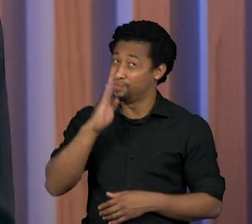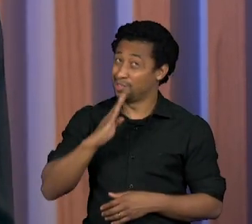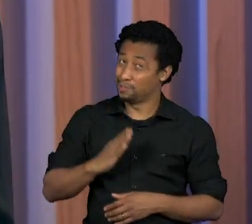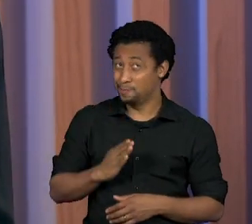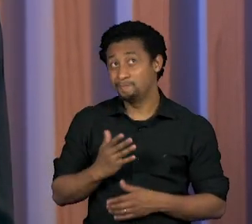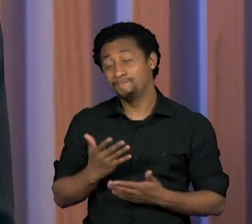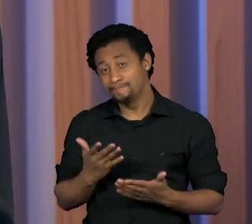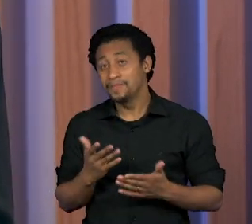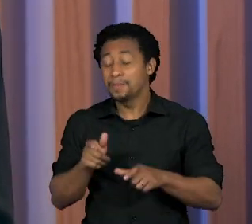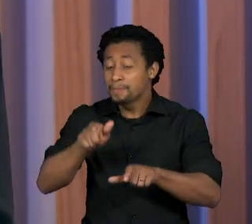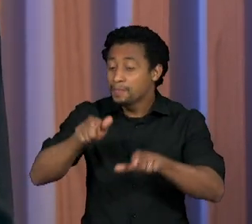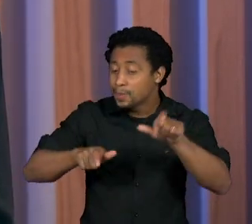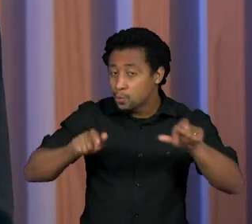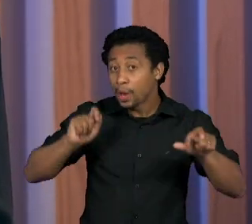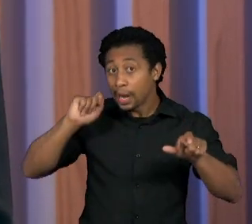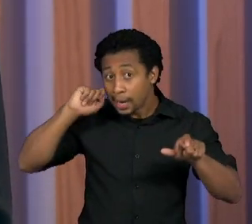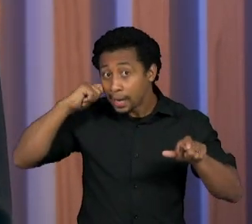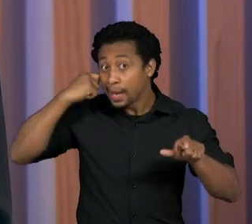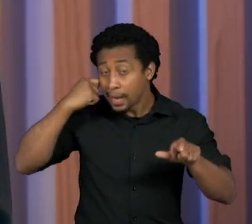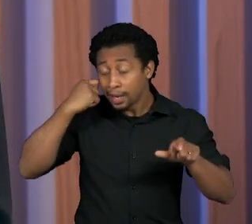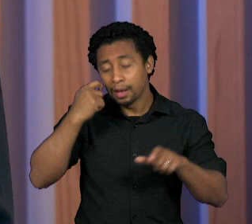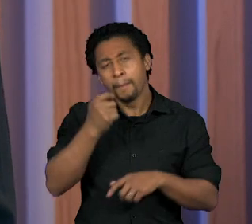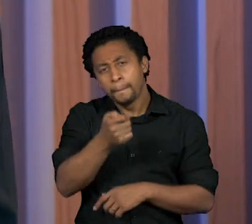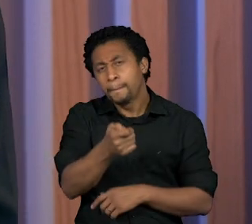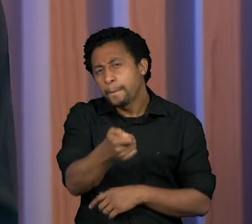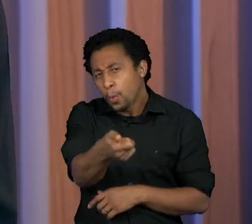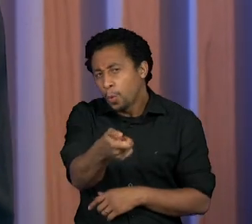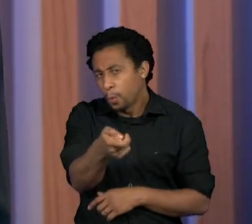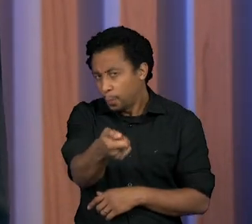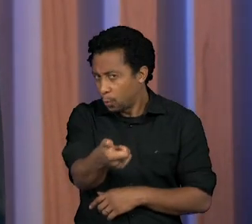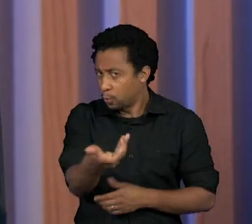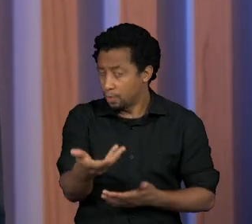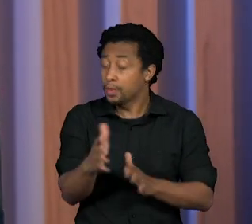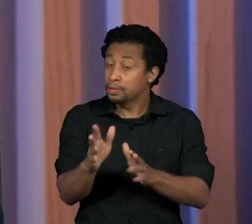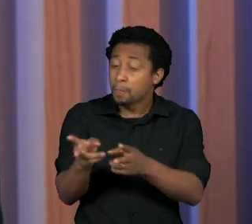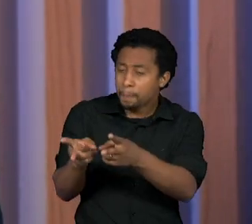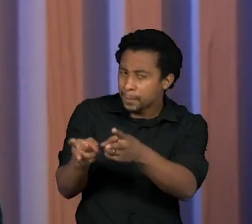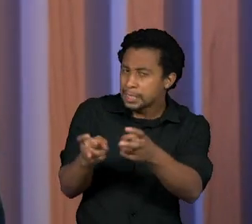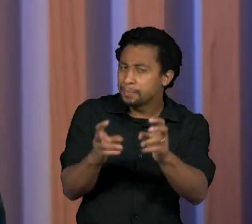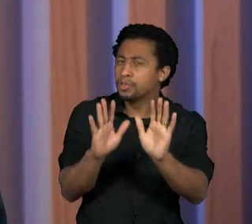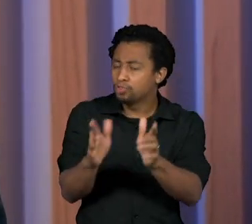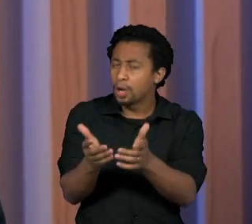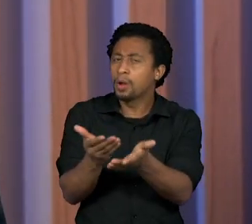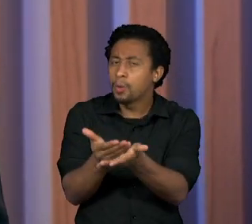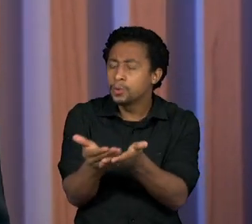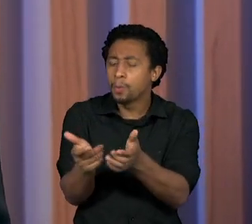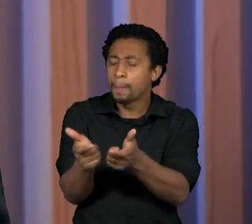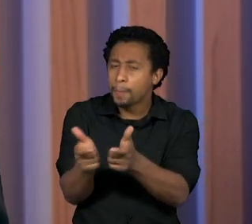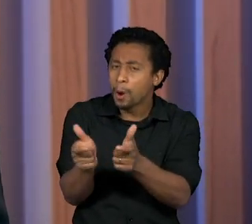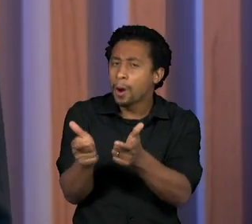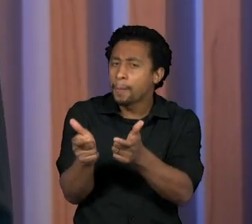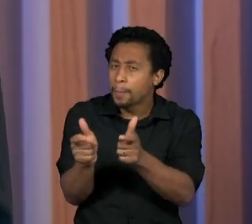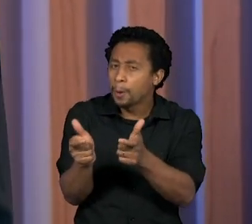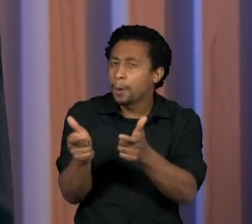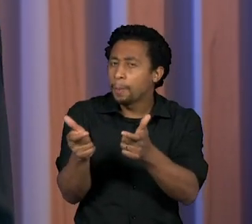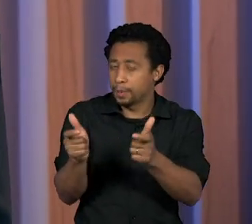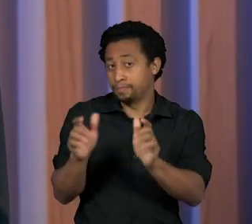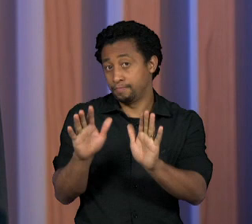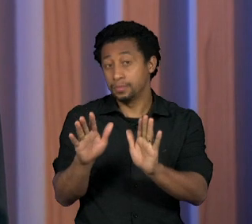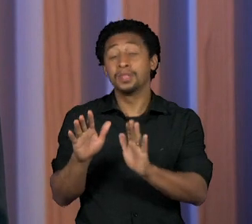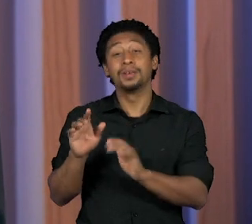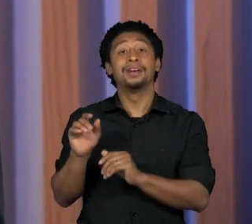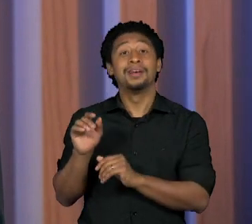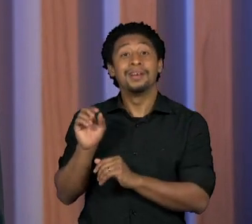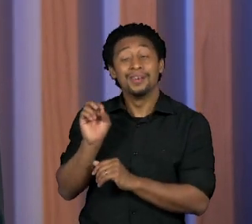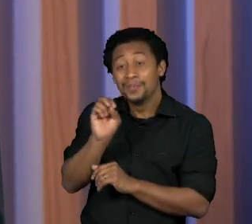eu vejo que existe já uma abertura muito grande, né? Eu costumo ir em algumas empresas que geralmente são patrocinadoras lá